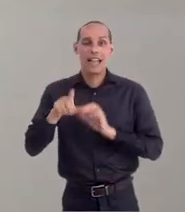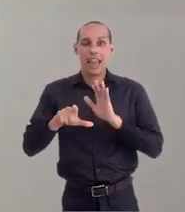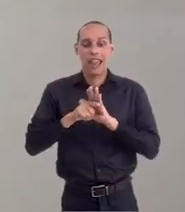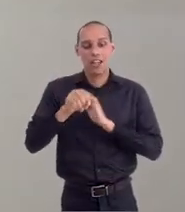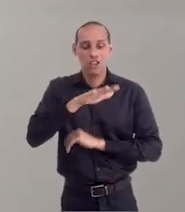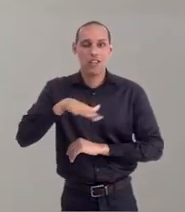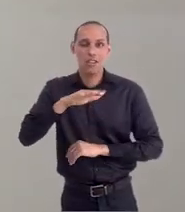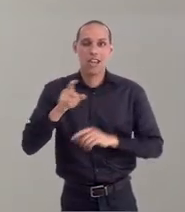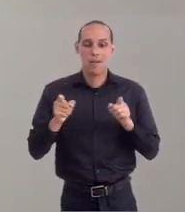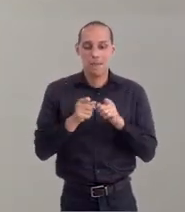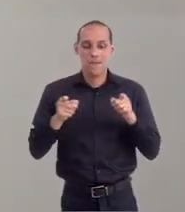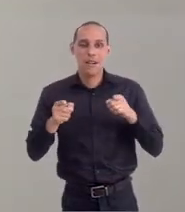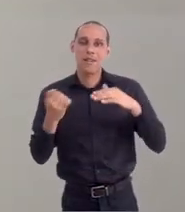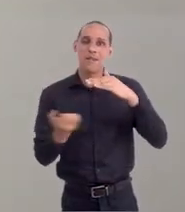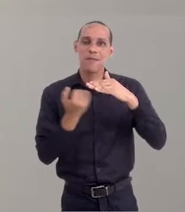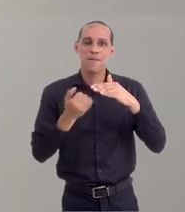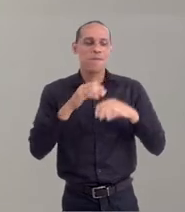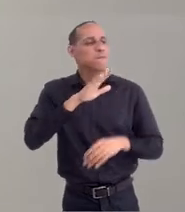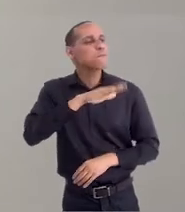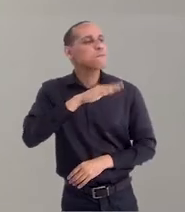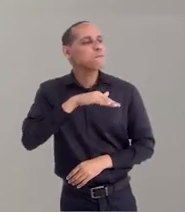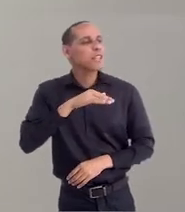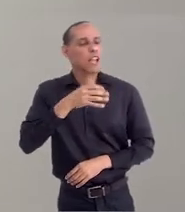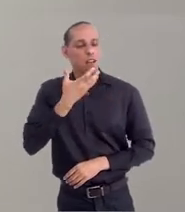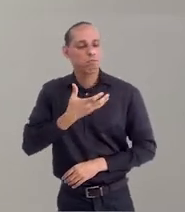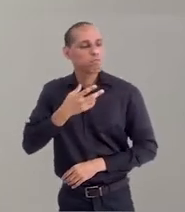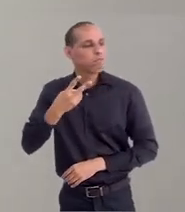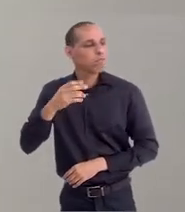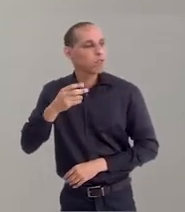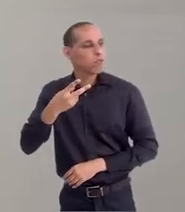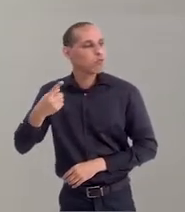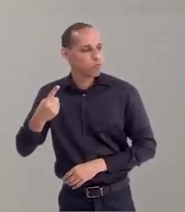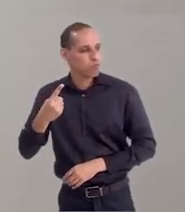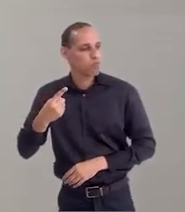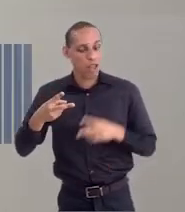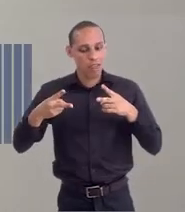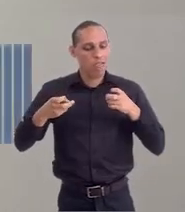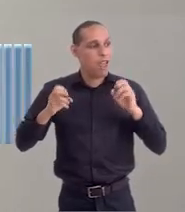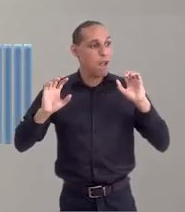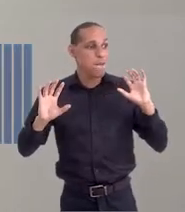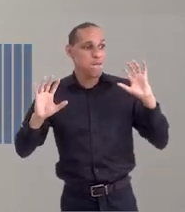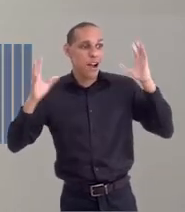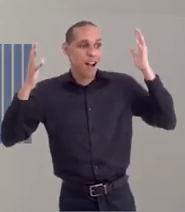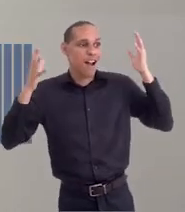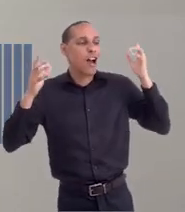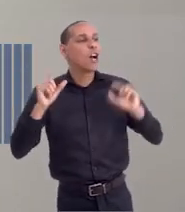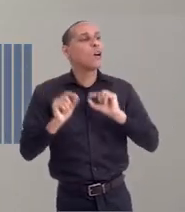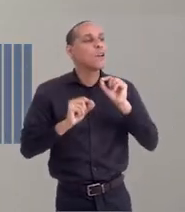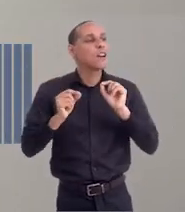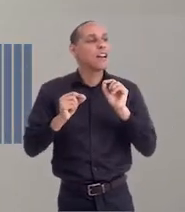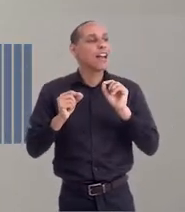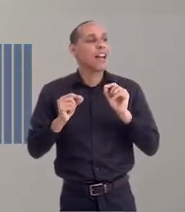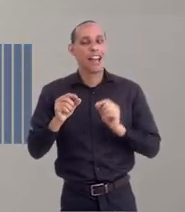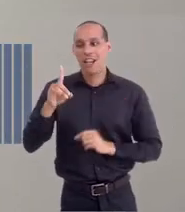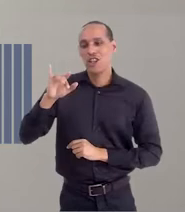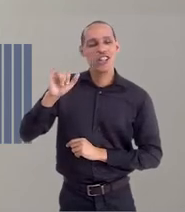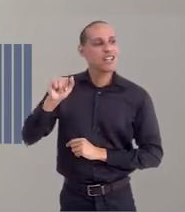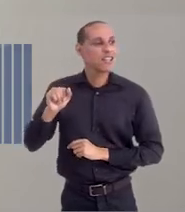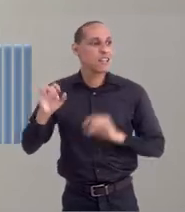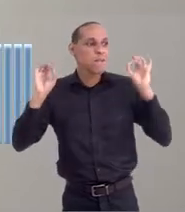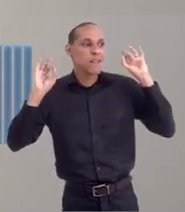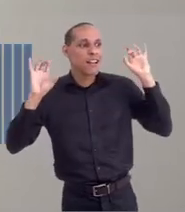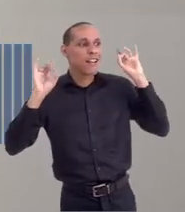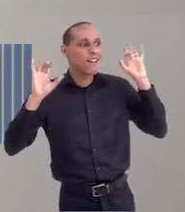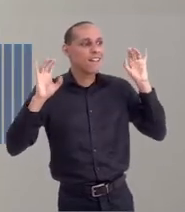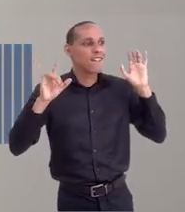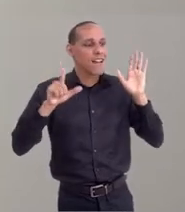Empresa. Tito, em dezembro de 2021, houve uma grande comemoração do Sebrae, marcando essa data, né, a entrada em